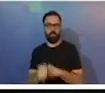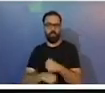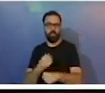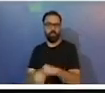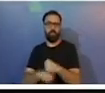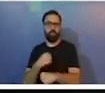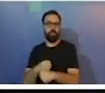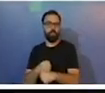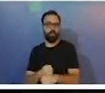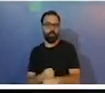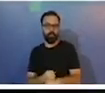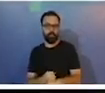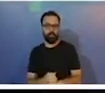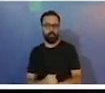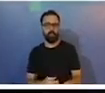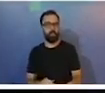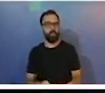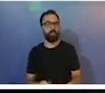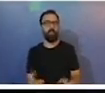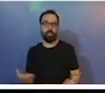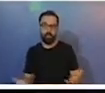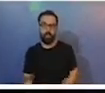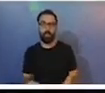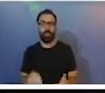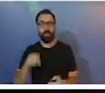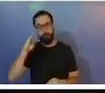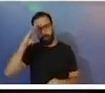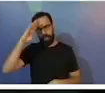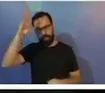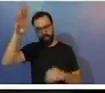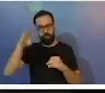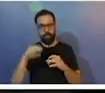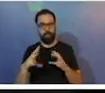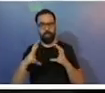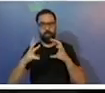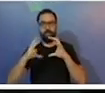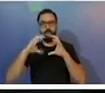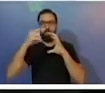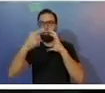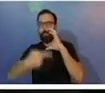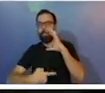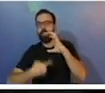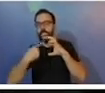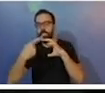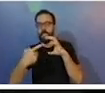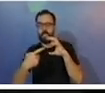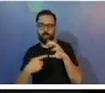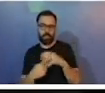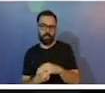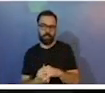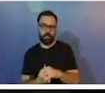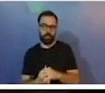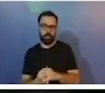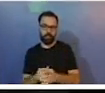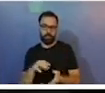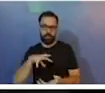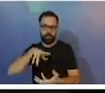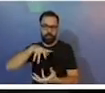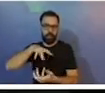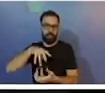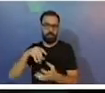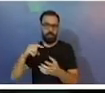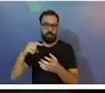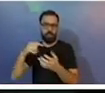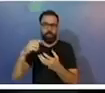exemplo disso é que o principal meridiano da Terra recebeu o seu nome. Olha lá, então tem